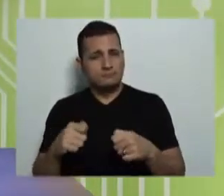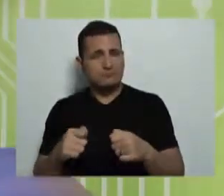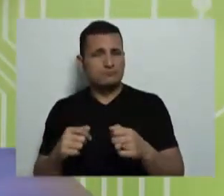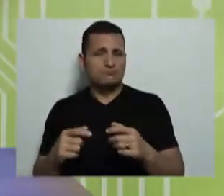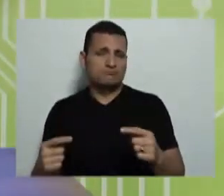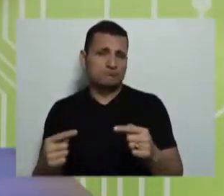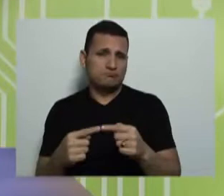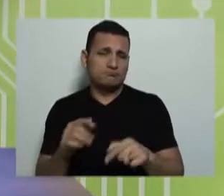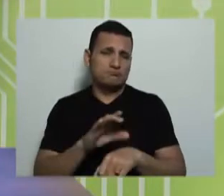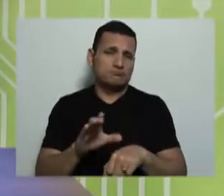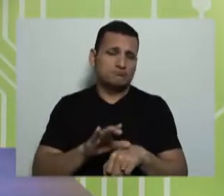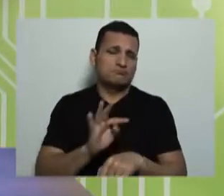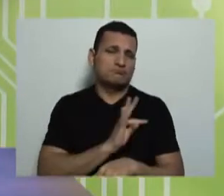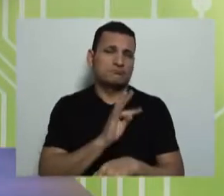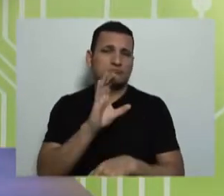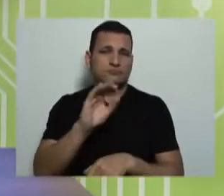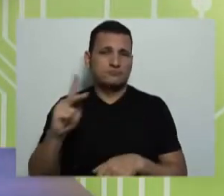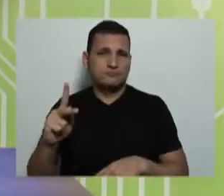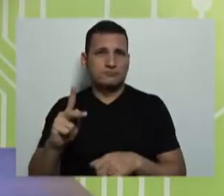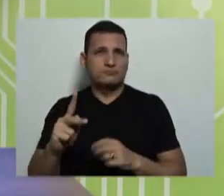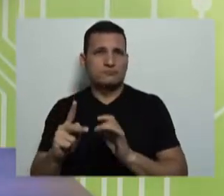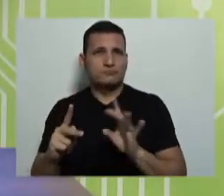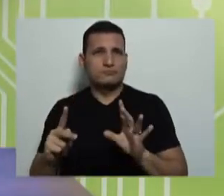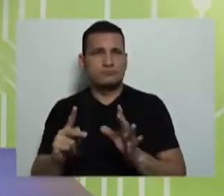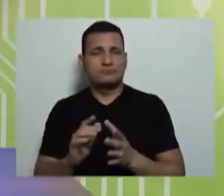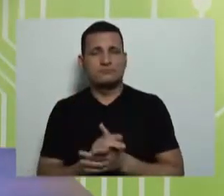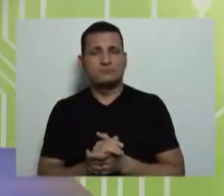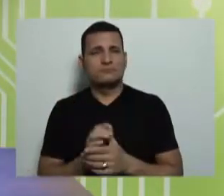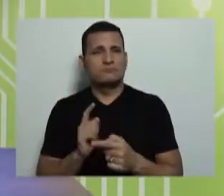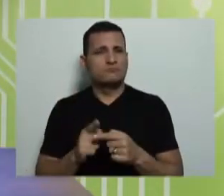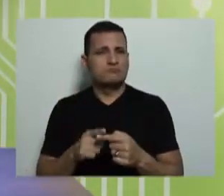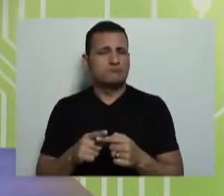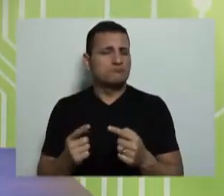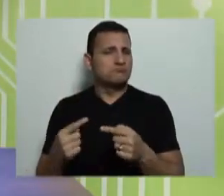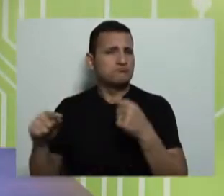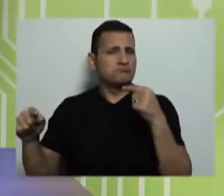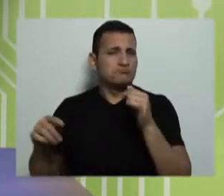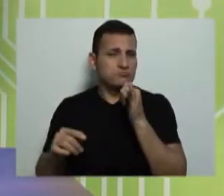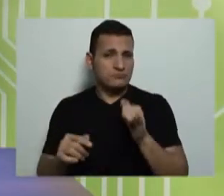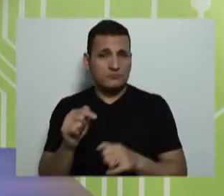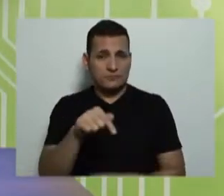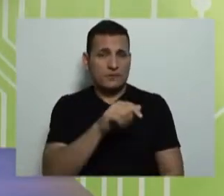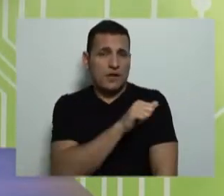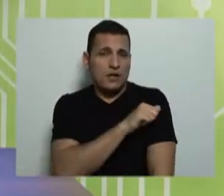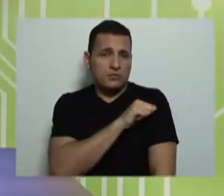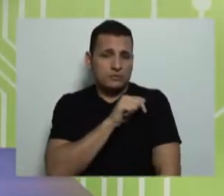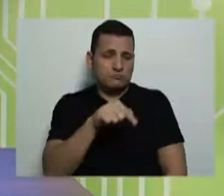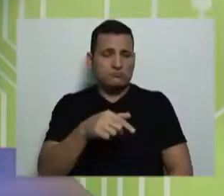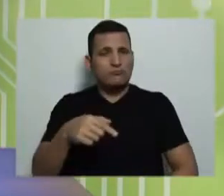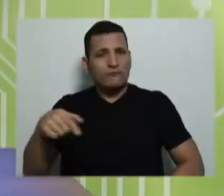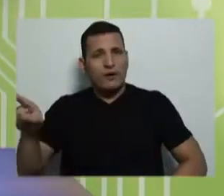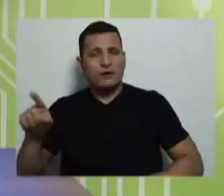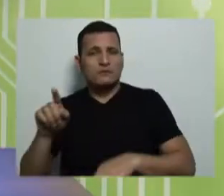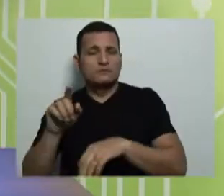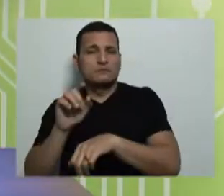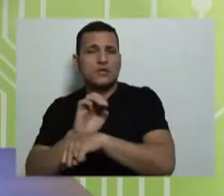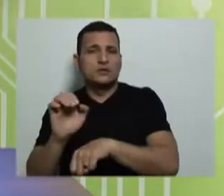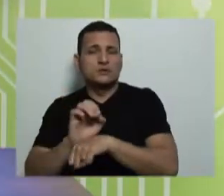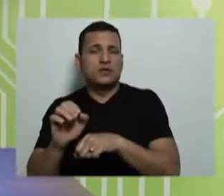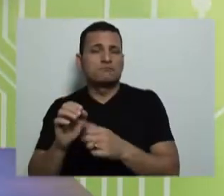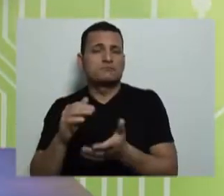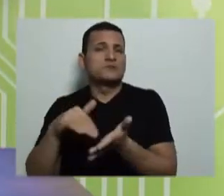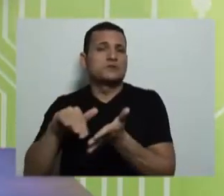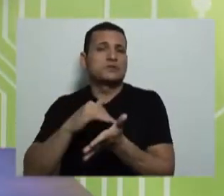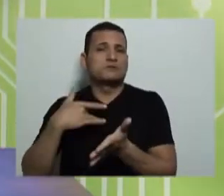o curso técnico em cooperativismo. Não faz sentido a gente encaminhar um aluno nosso para estagiar, por exemplo, na Secretaria de Saúde do